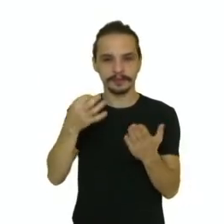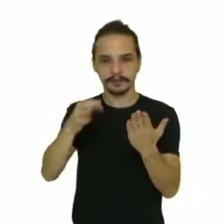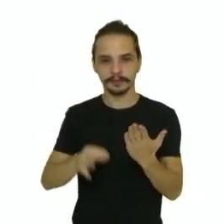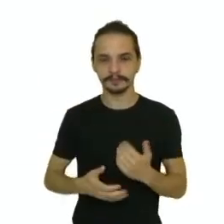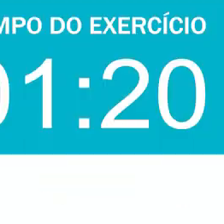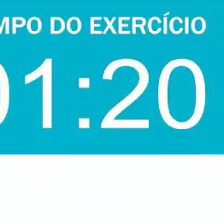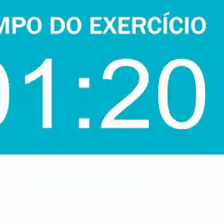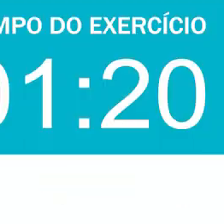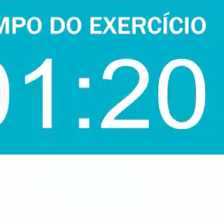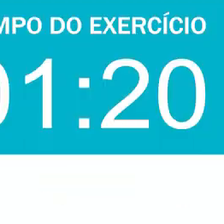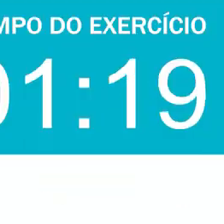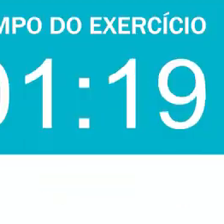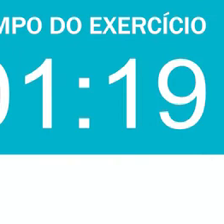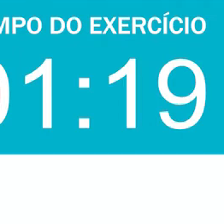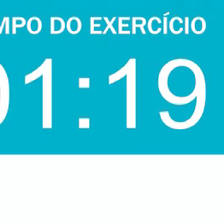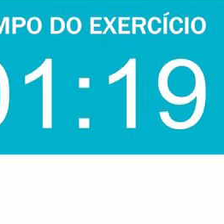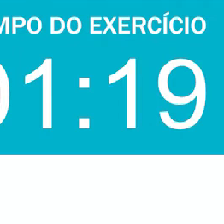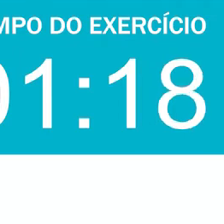e